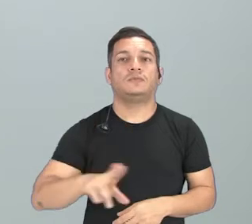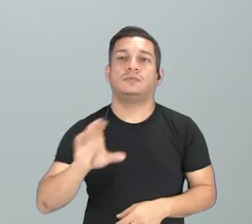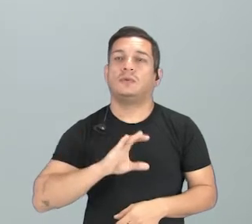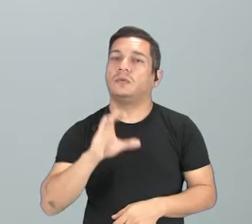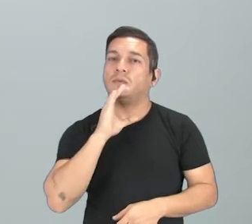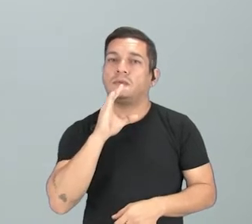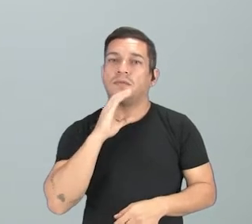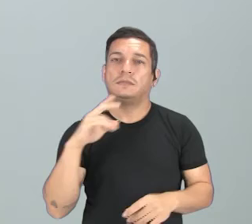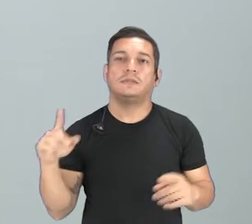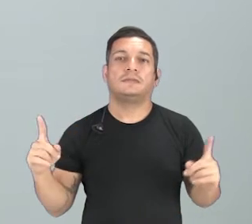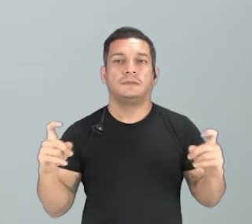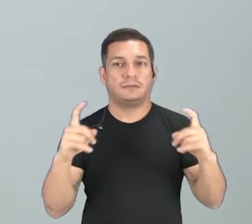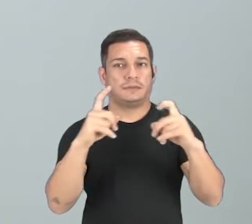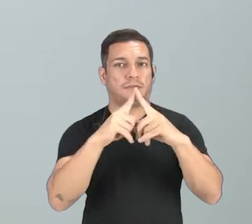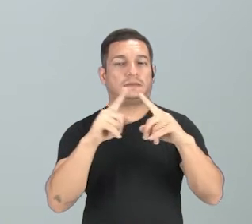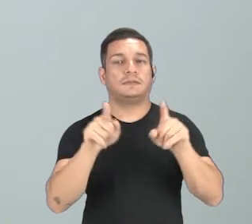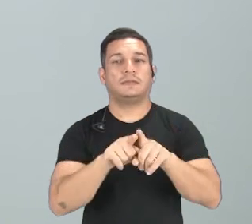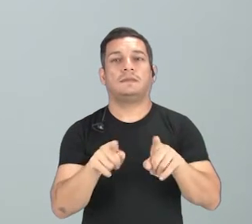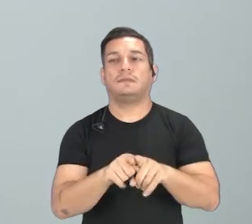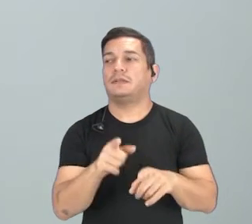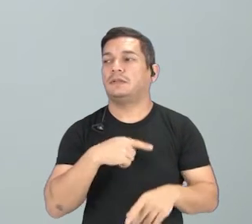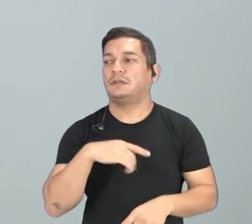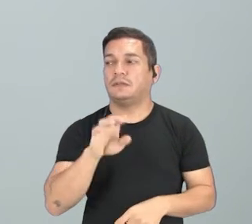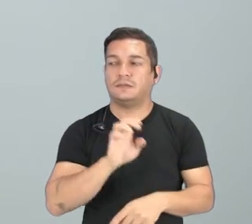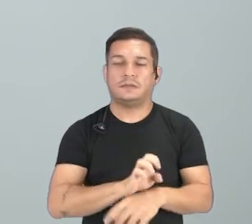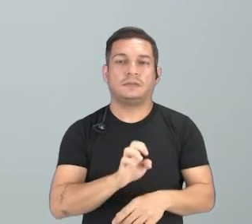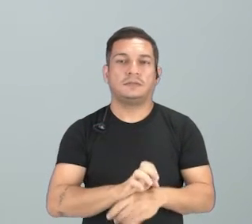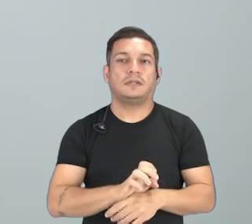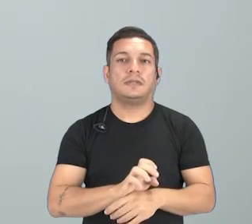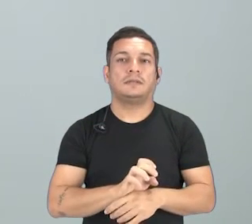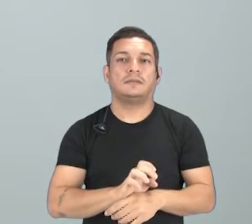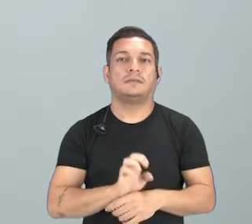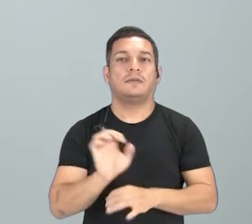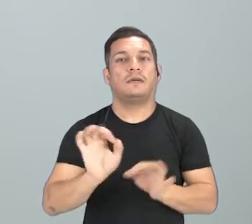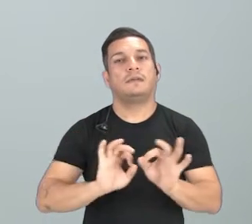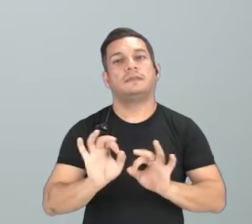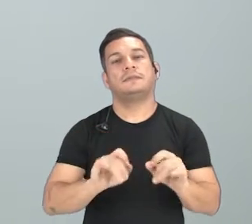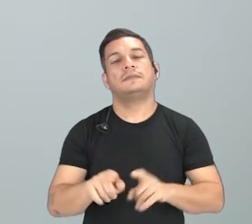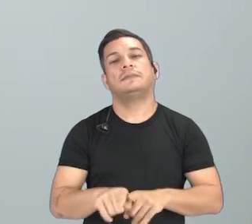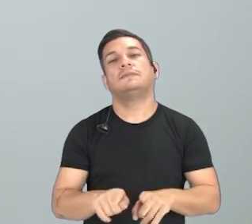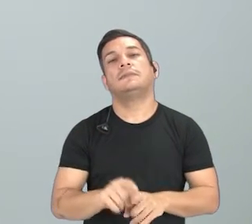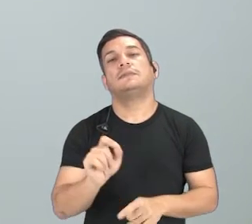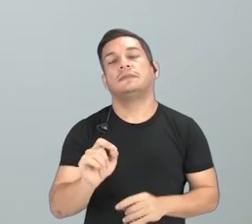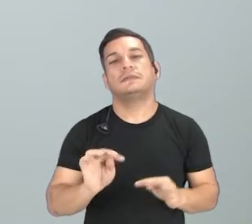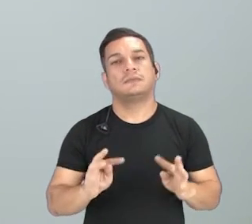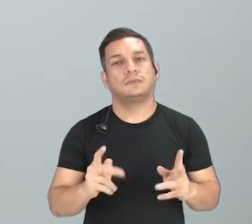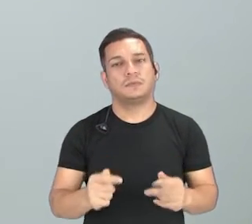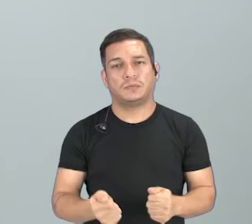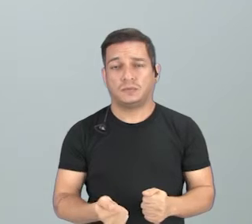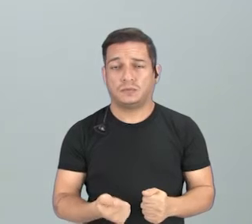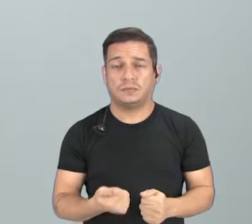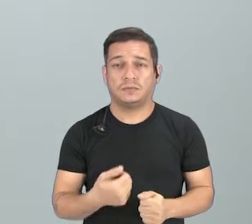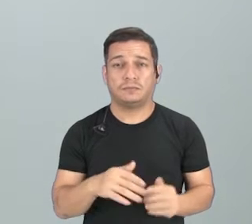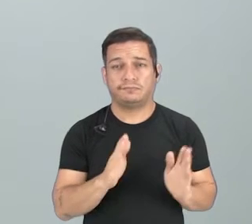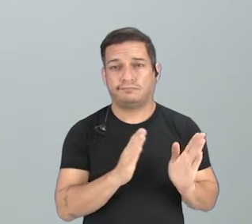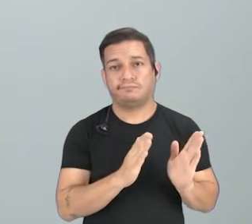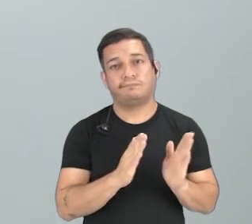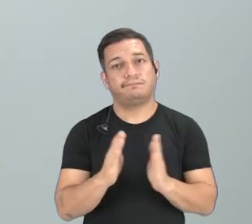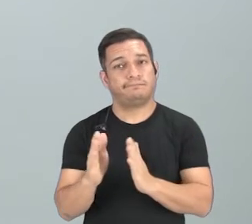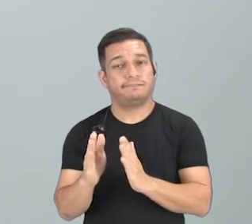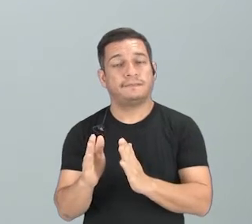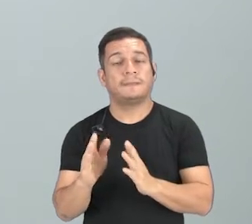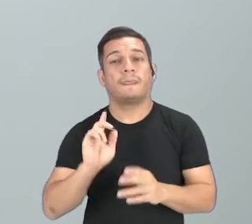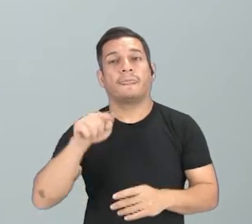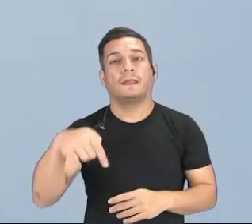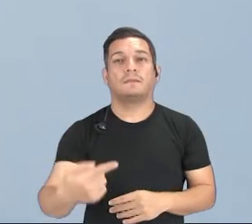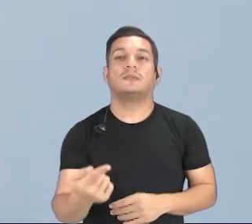o conhecimento científico. O Estado, além disso, organizou tudo isso, né, por etapas